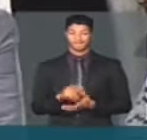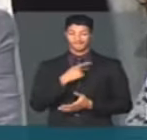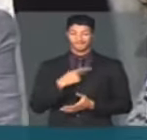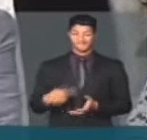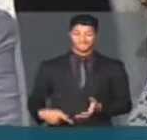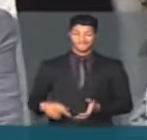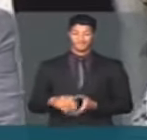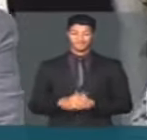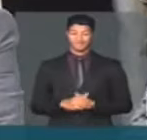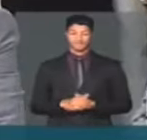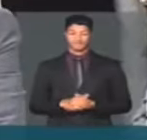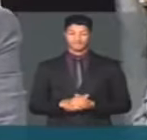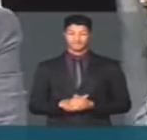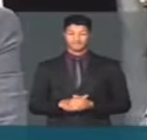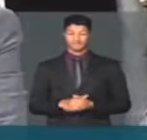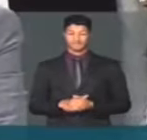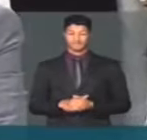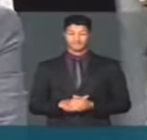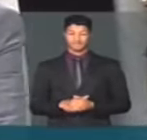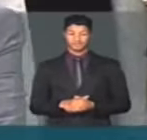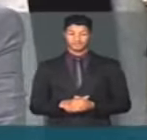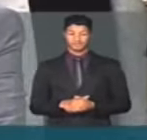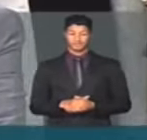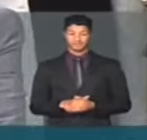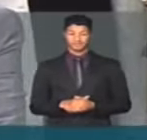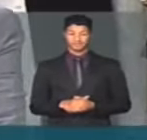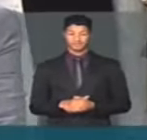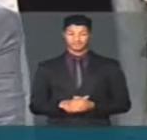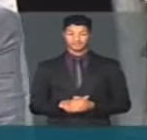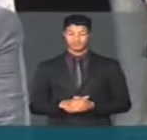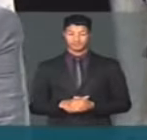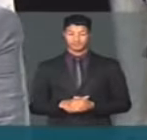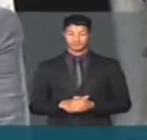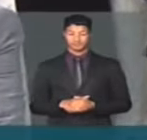Presidente. Nossa, não, todos têm mais um minuto para votar.